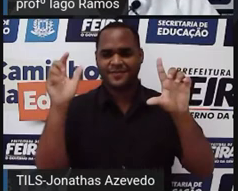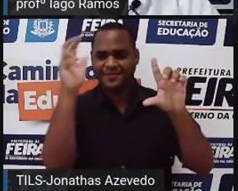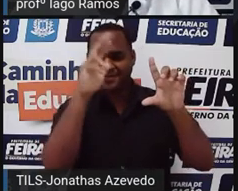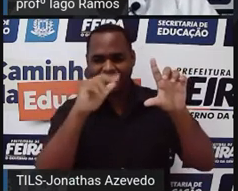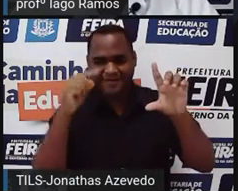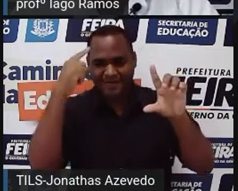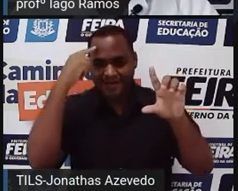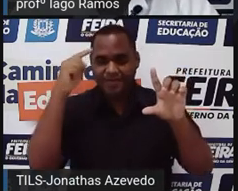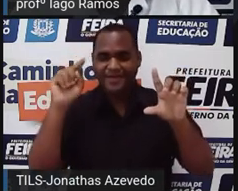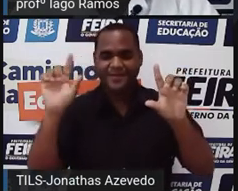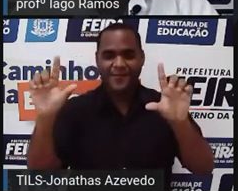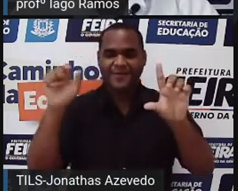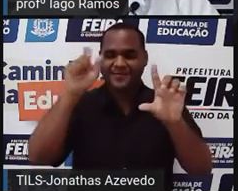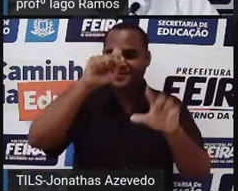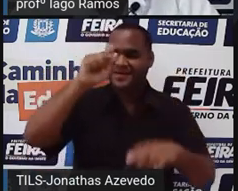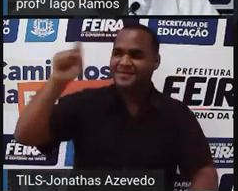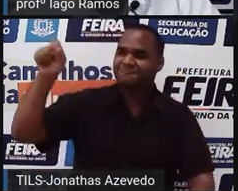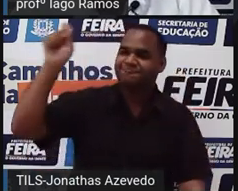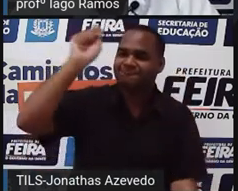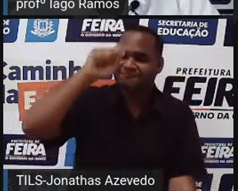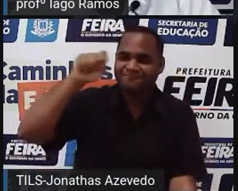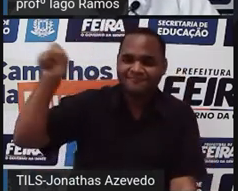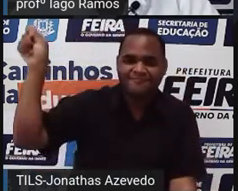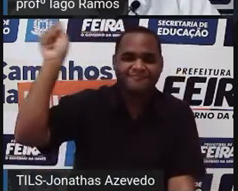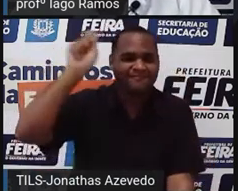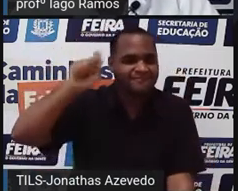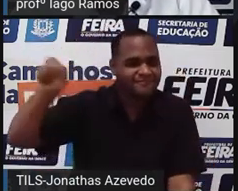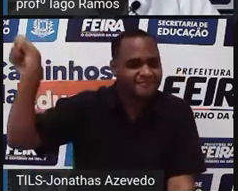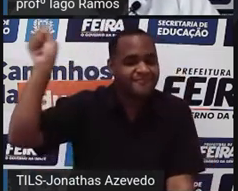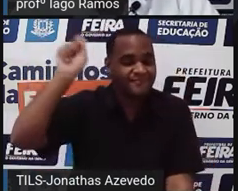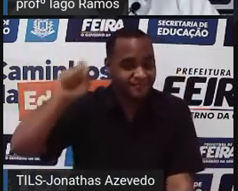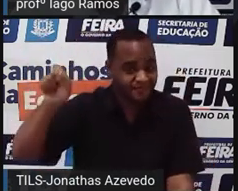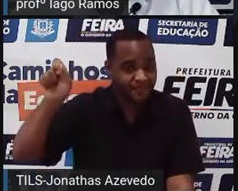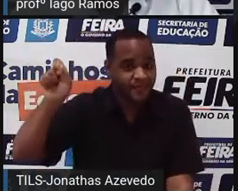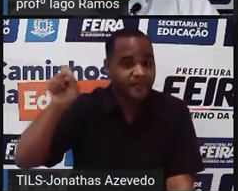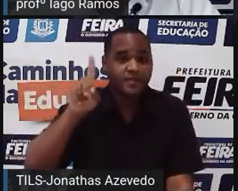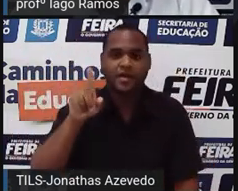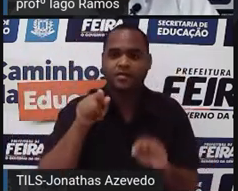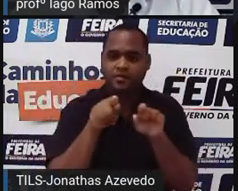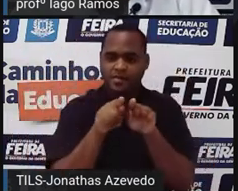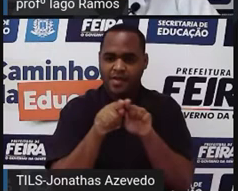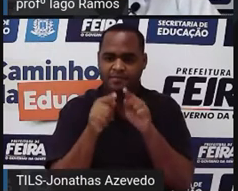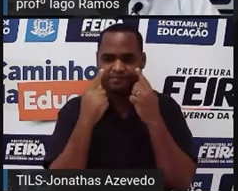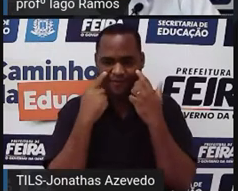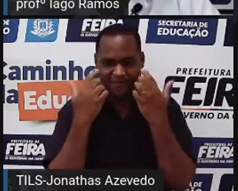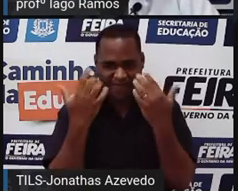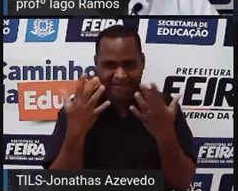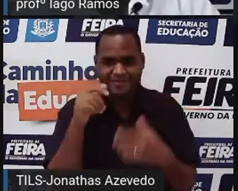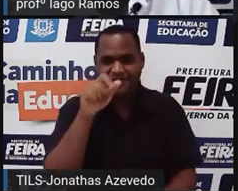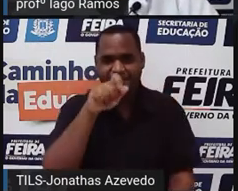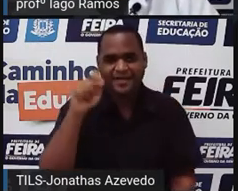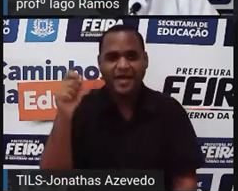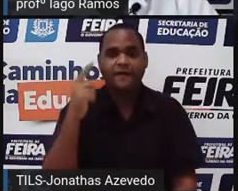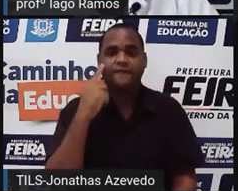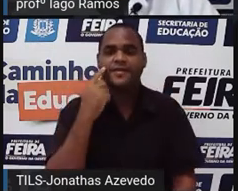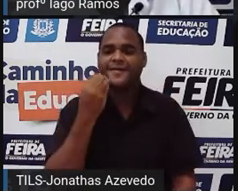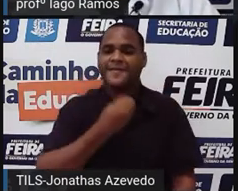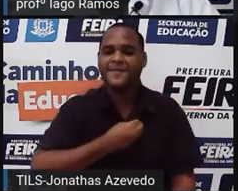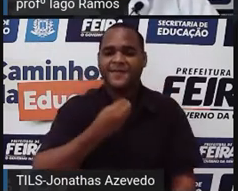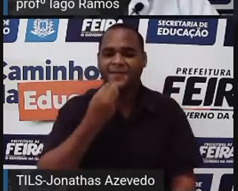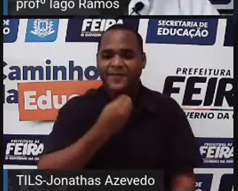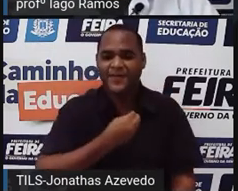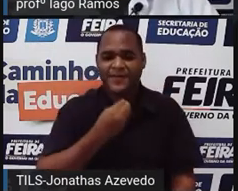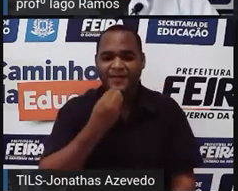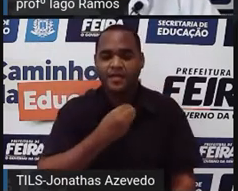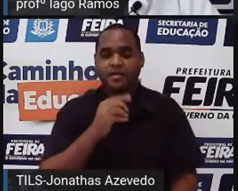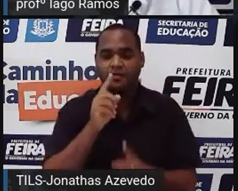aula, né? Então a gente vai fazer aqui aparecer na tela para você e aí você tem a oportunidade